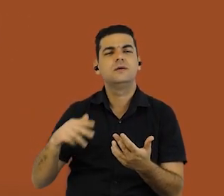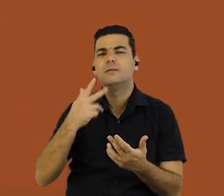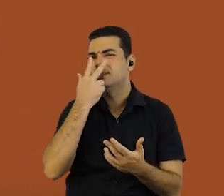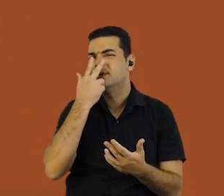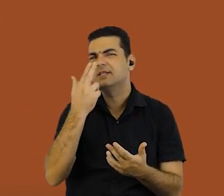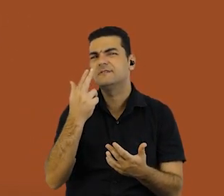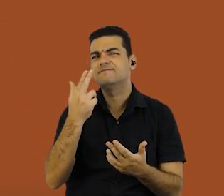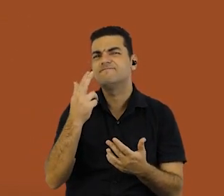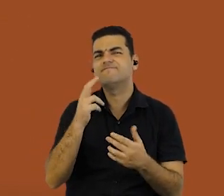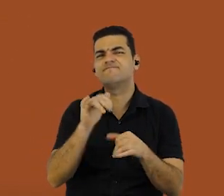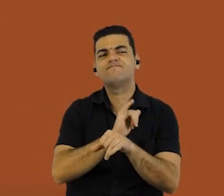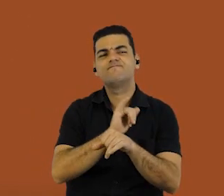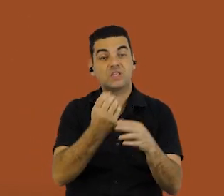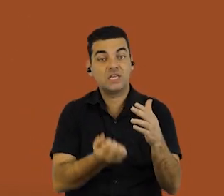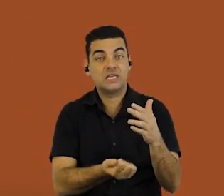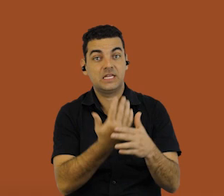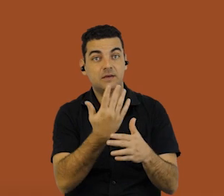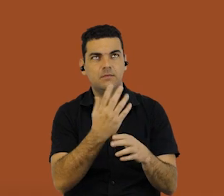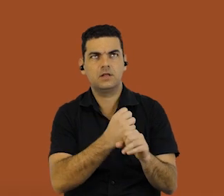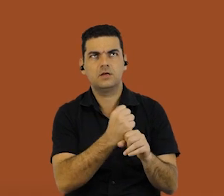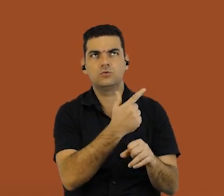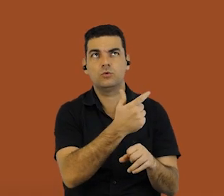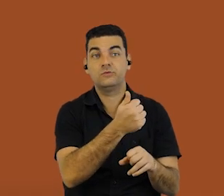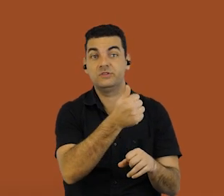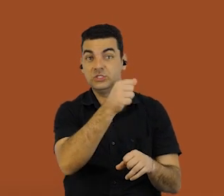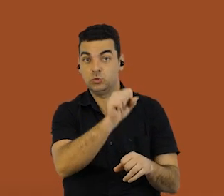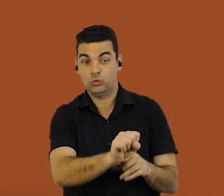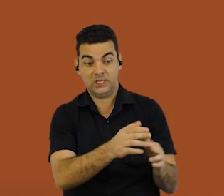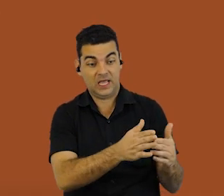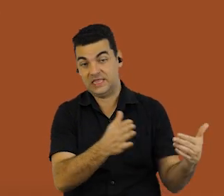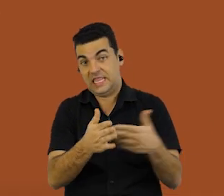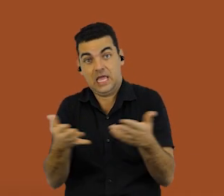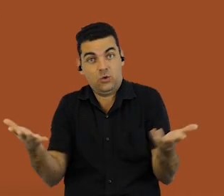Que é um instrumento que, na realidade, nós desenvolvemos desde 2018